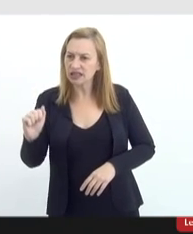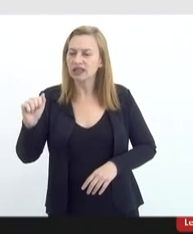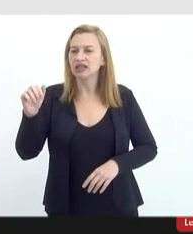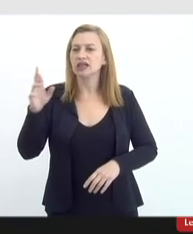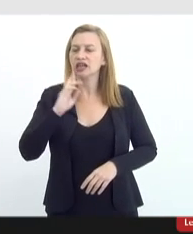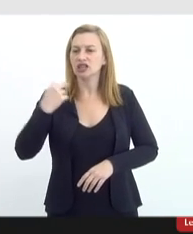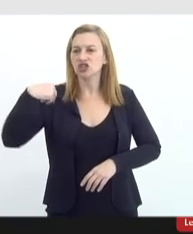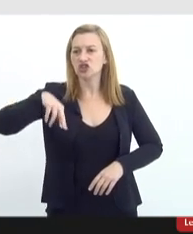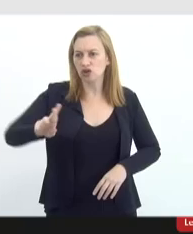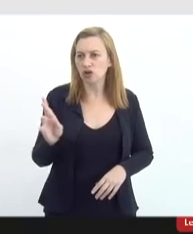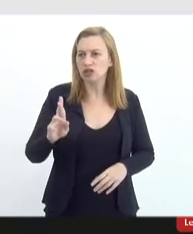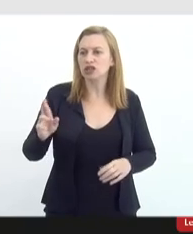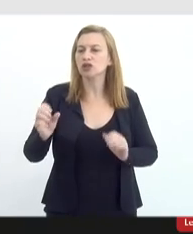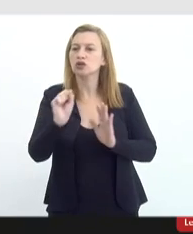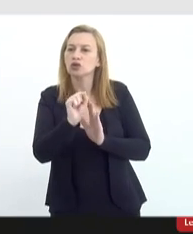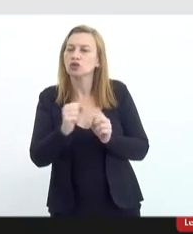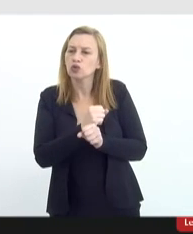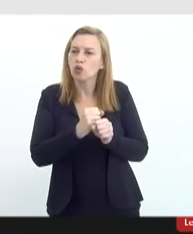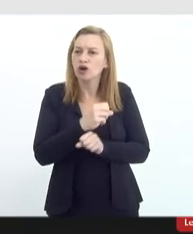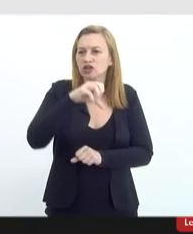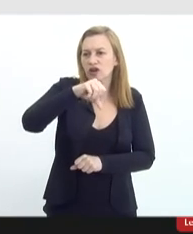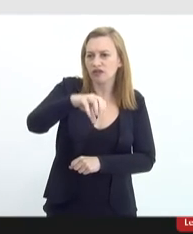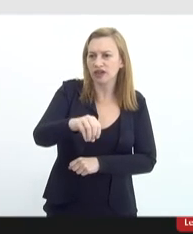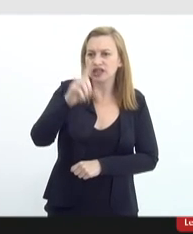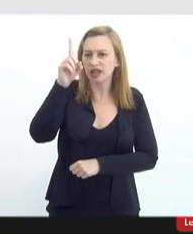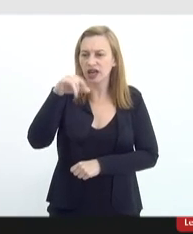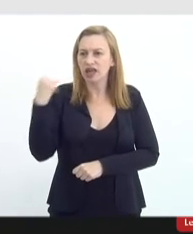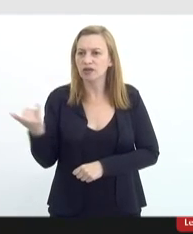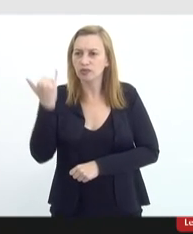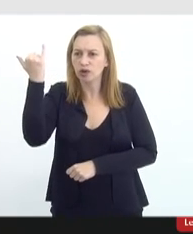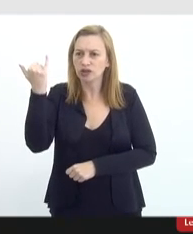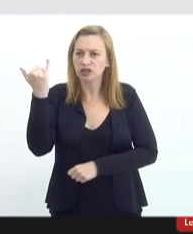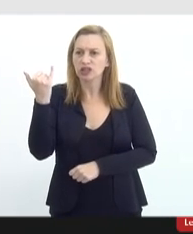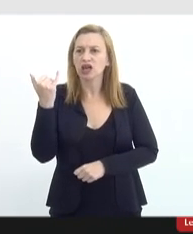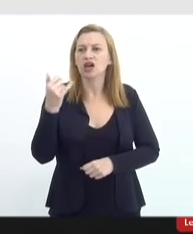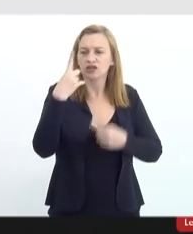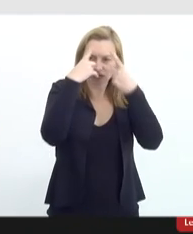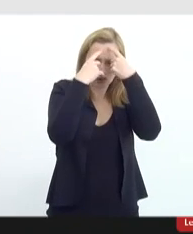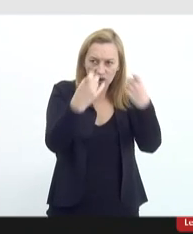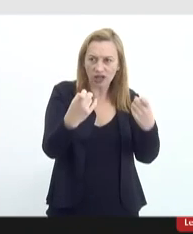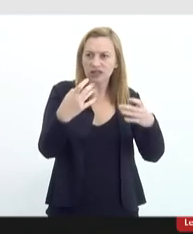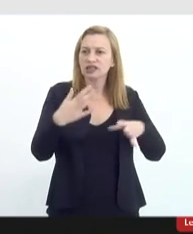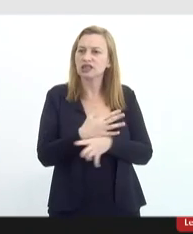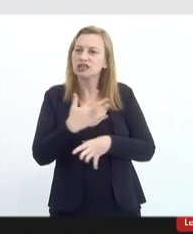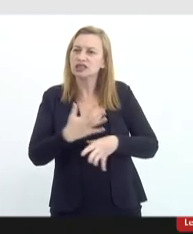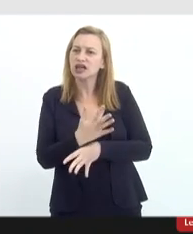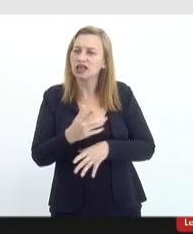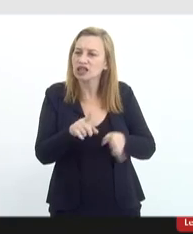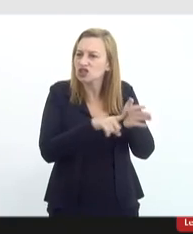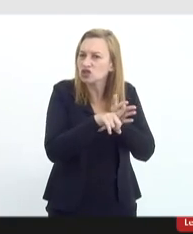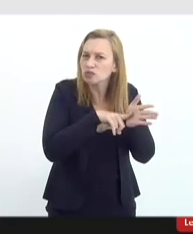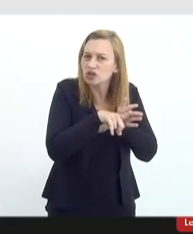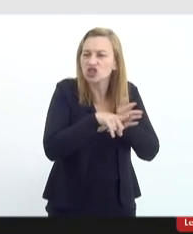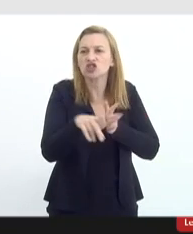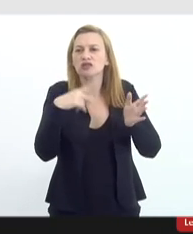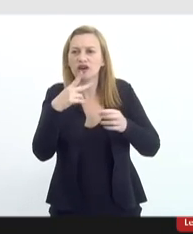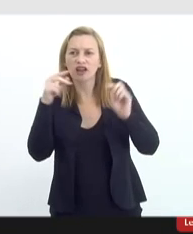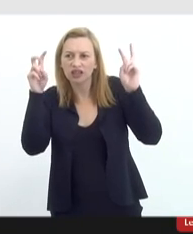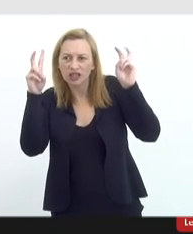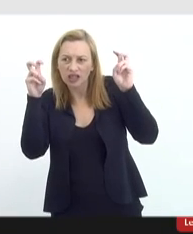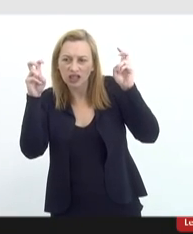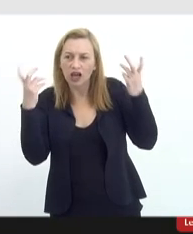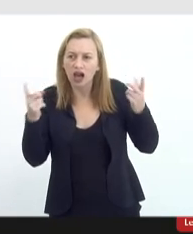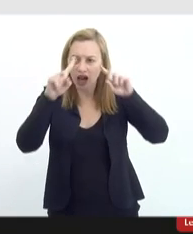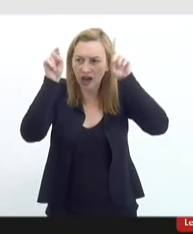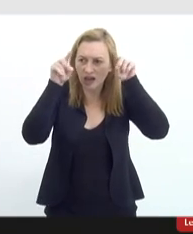muito importante, num plano que era dessa chamada violência urbana, que quem pesquisa nessa área, a gente vai falar entre aspas, né, porque esse é